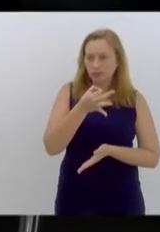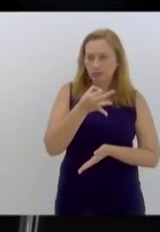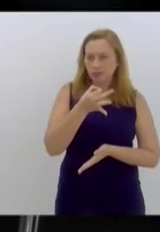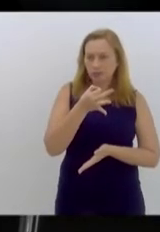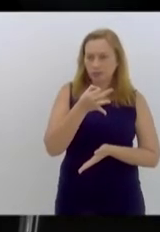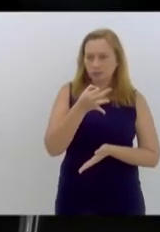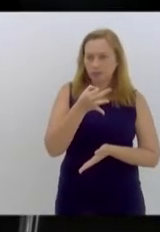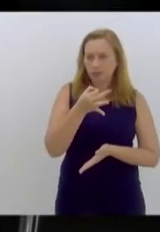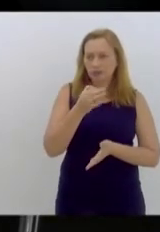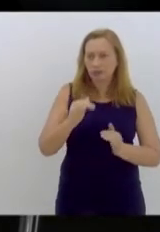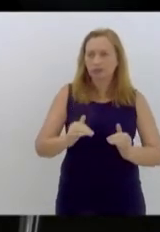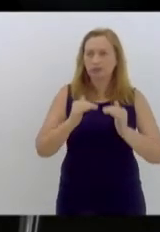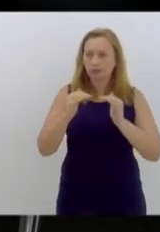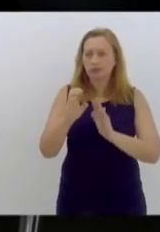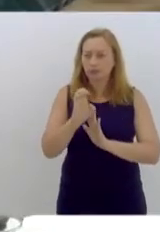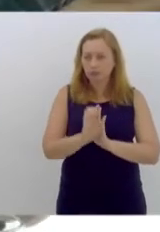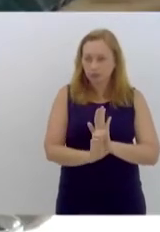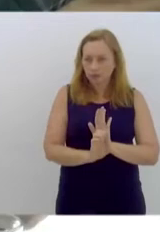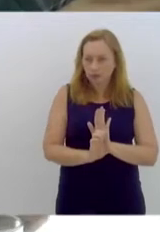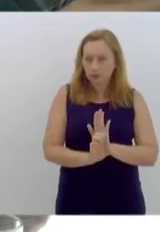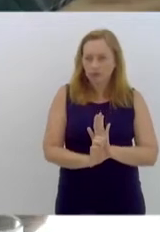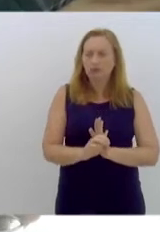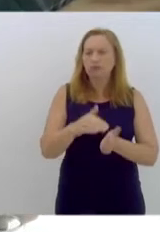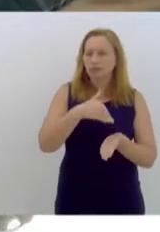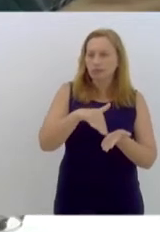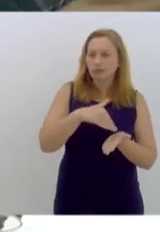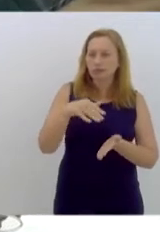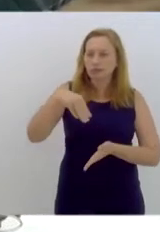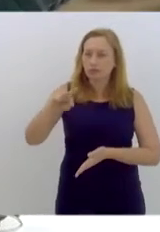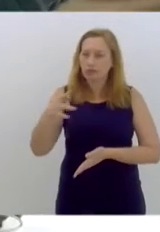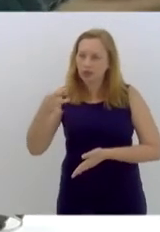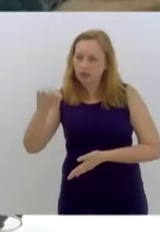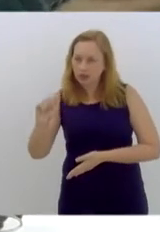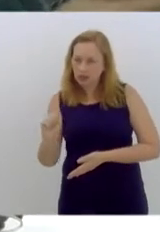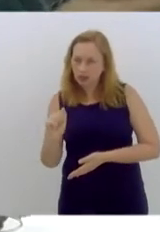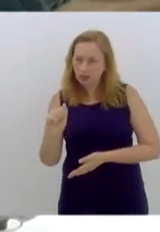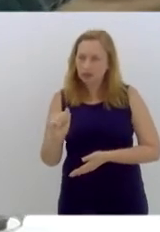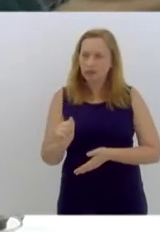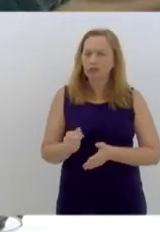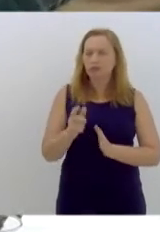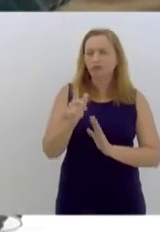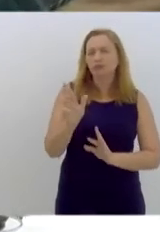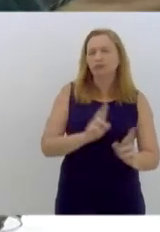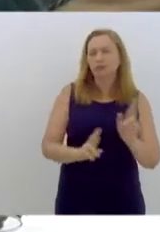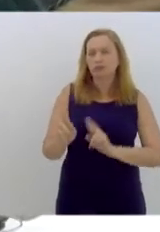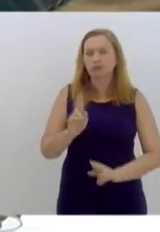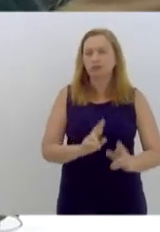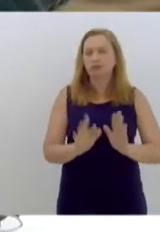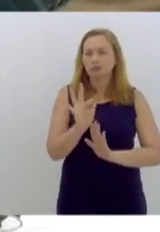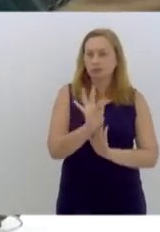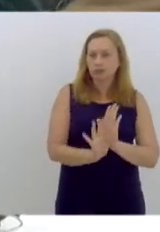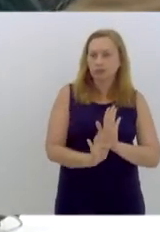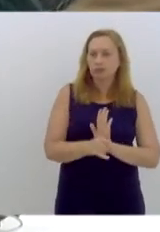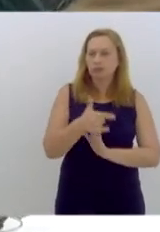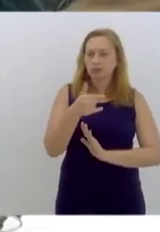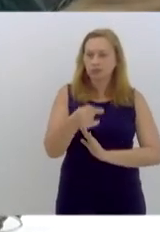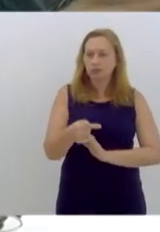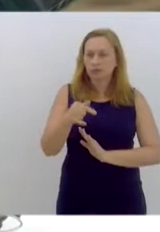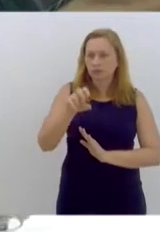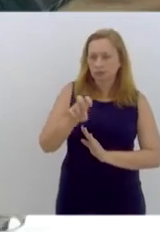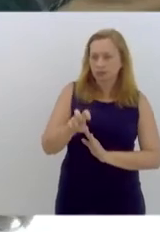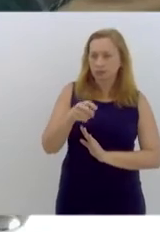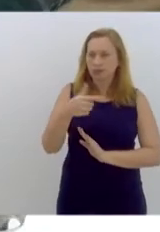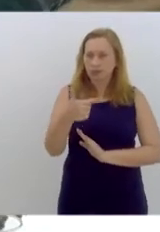emenda. A secretária Marília, em relação ao texto dos 7525,